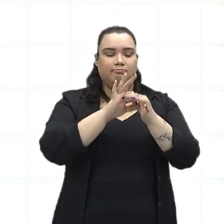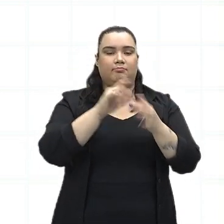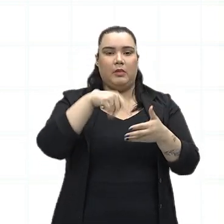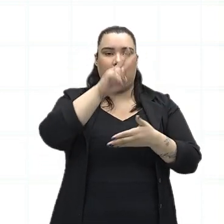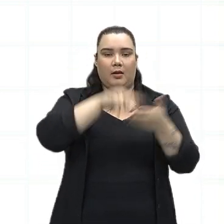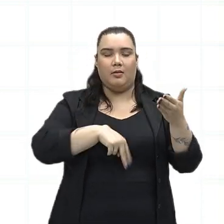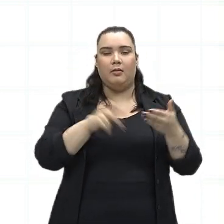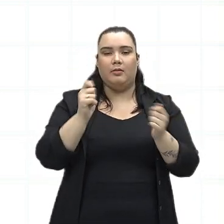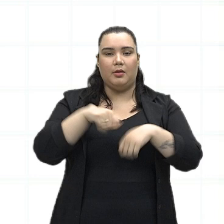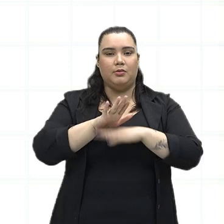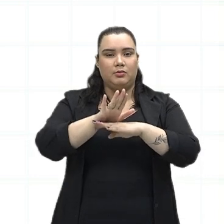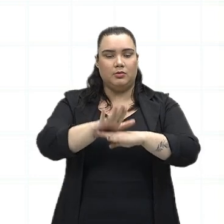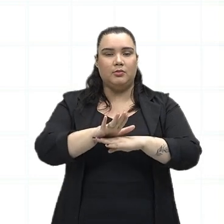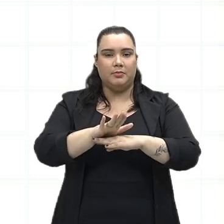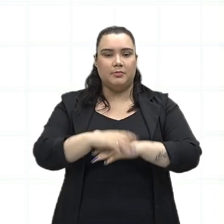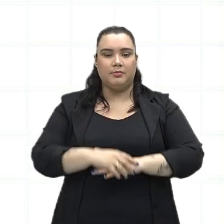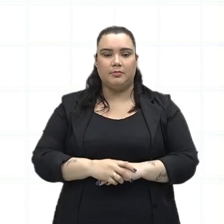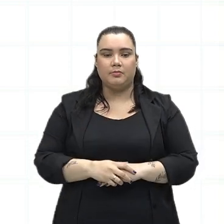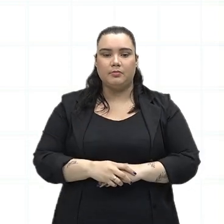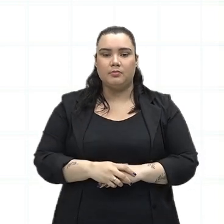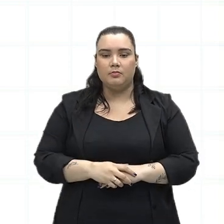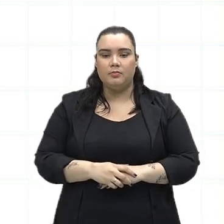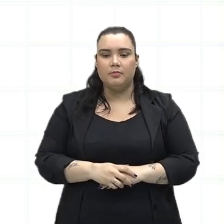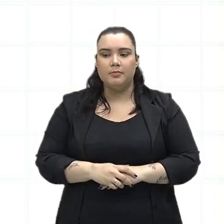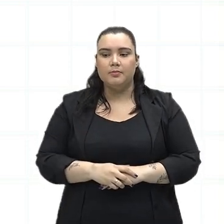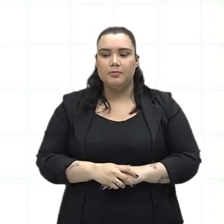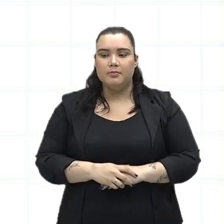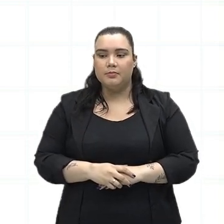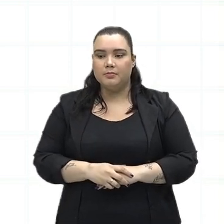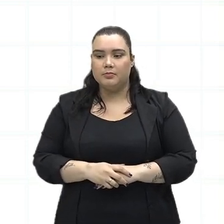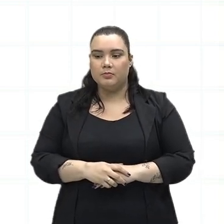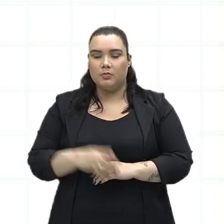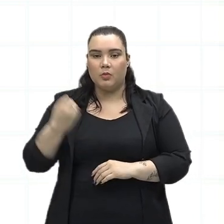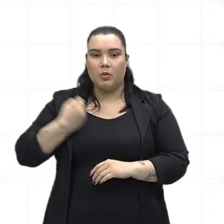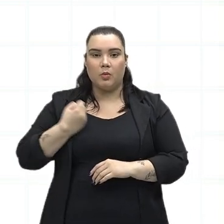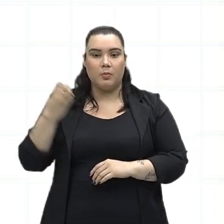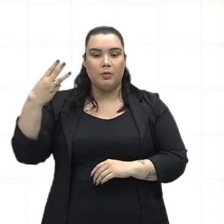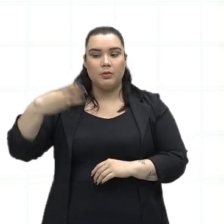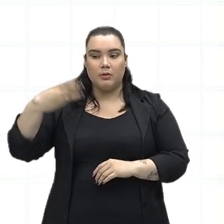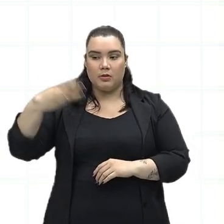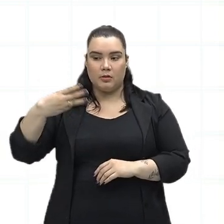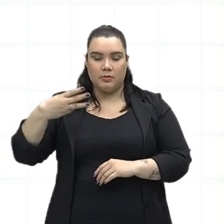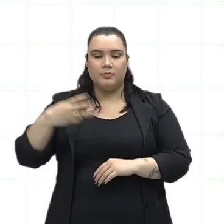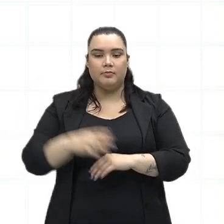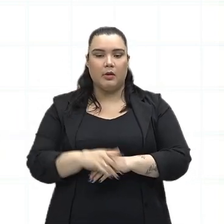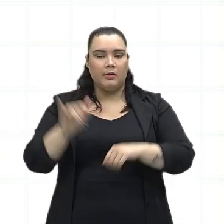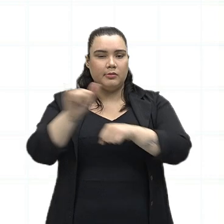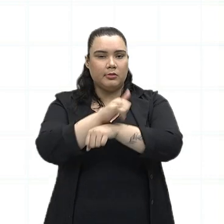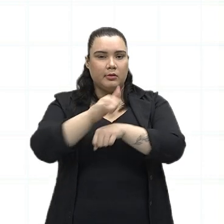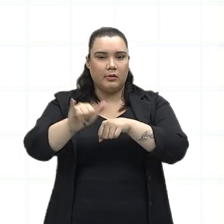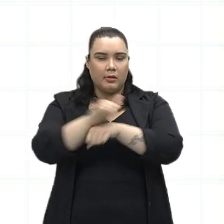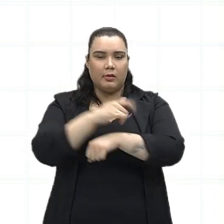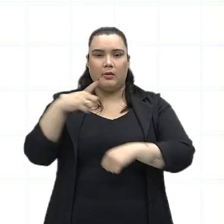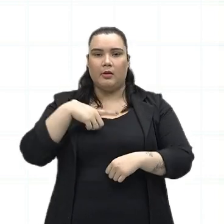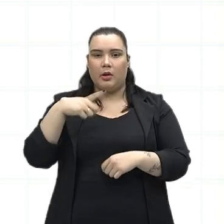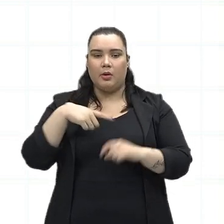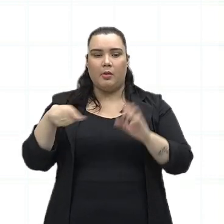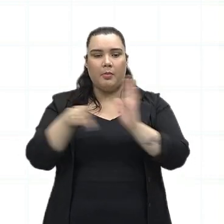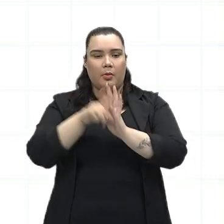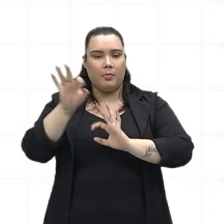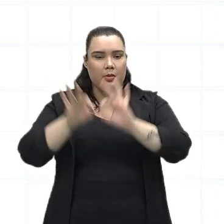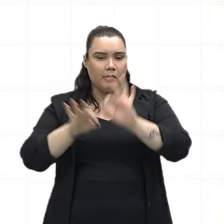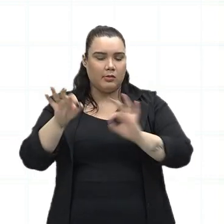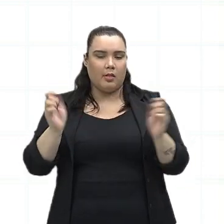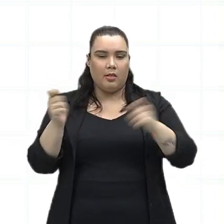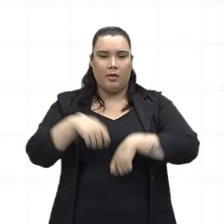ajudar muito, com certeza. A 3, dominar as estratégias que fortalecerão este